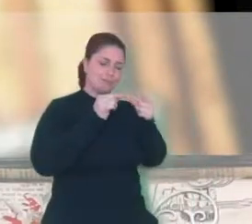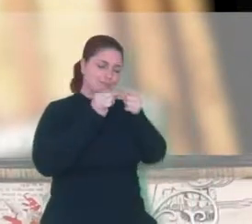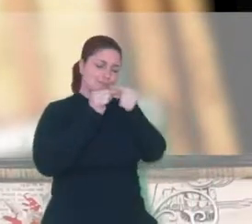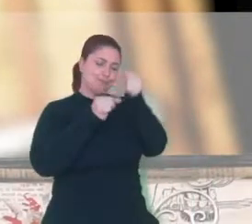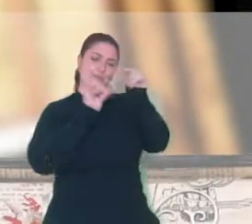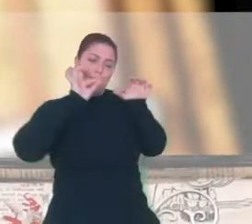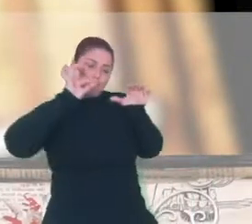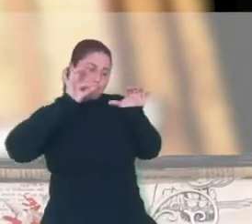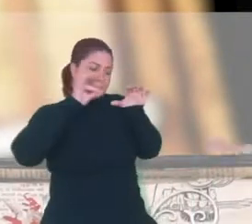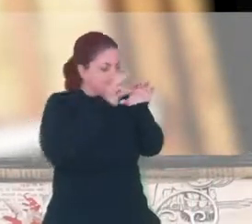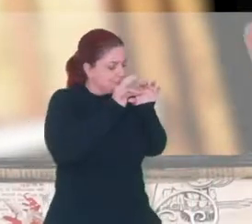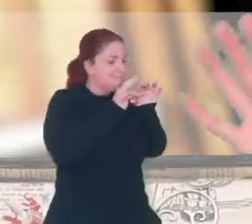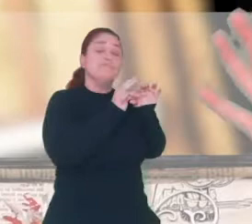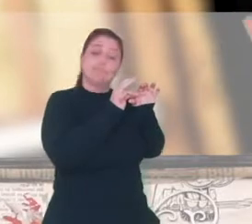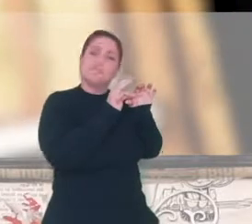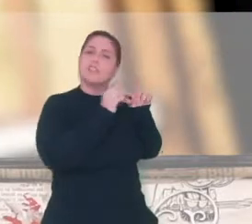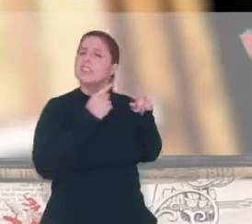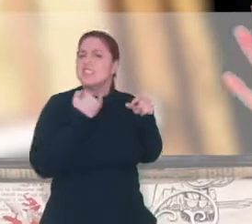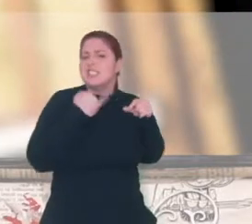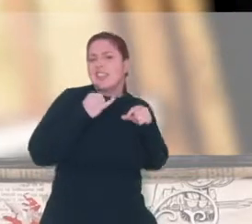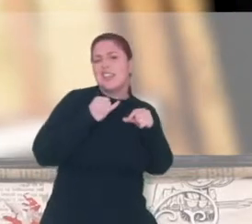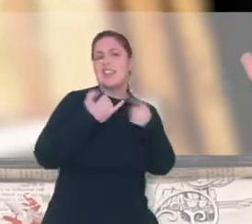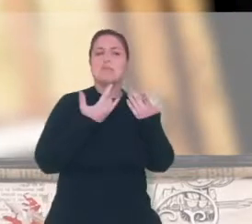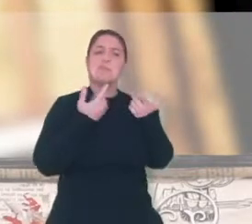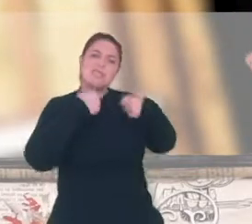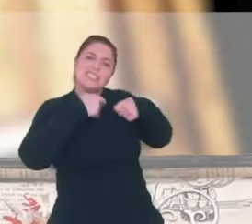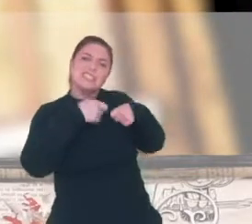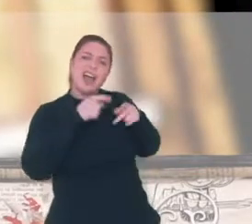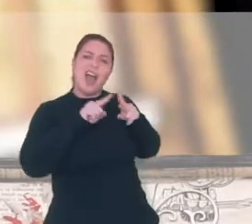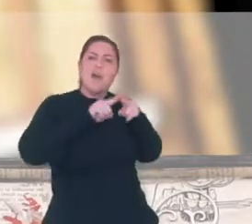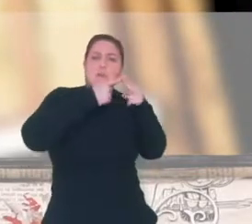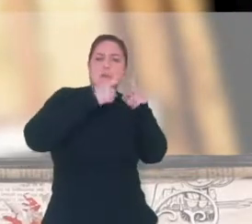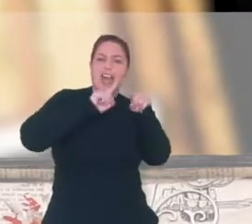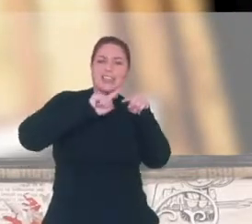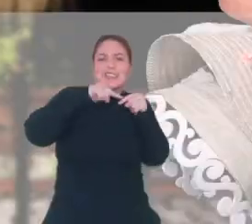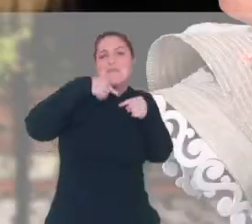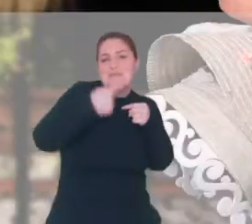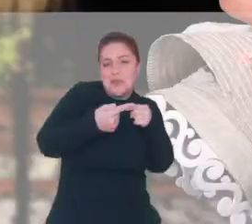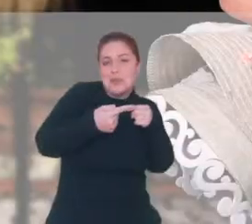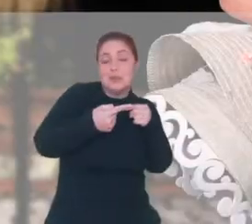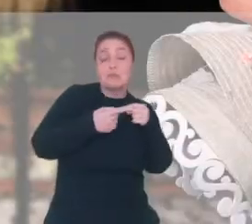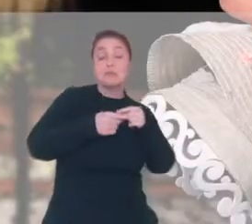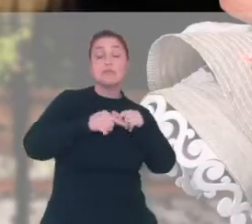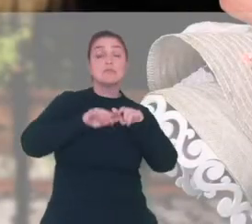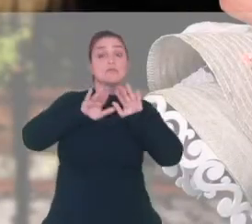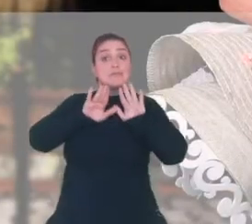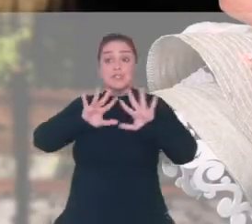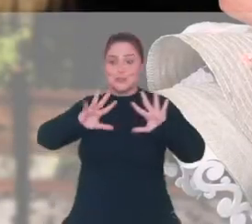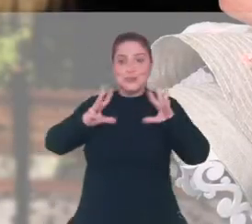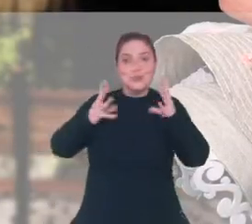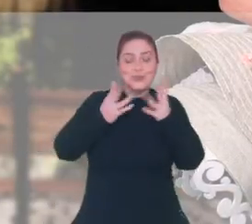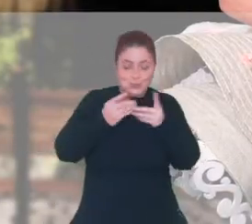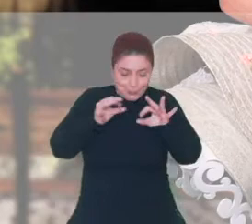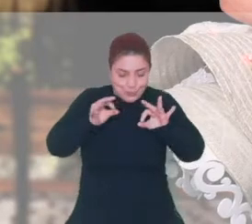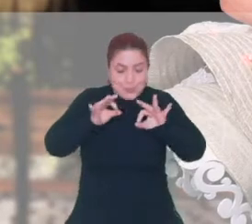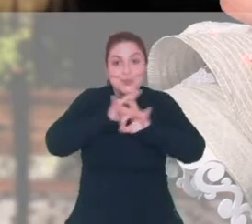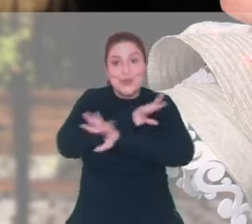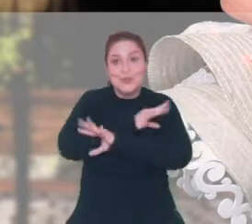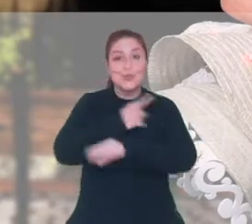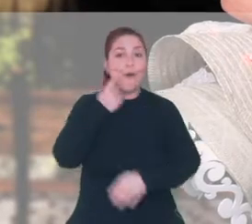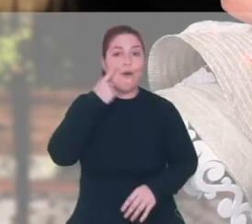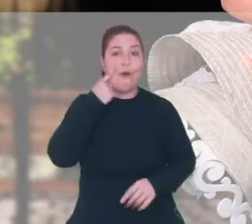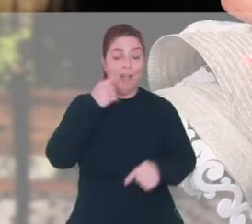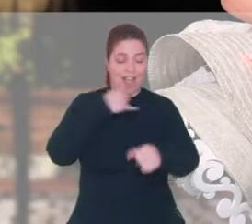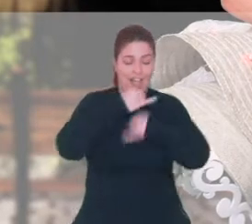seu corpinho a agulha, pro caso de ser necessário algum ajuste final. E depois de tudo pronto, a